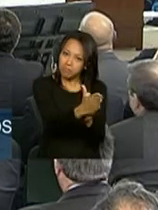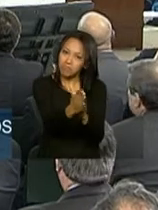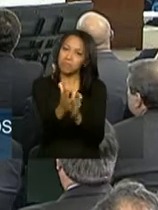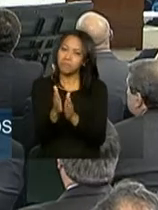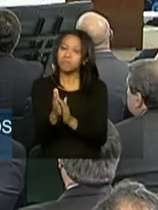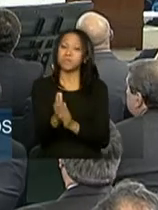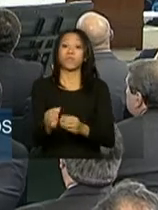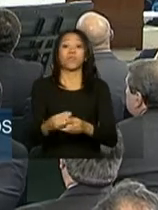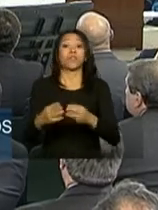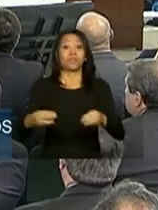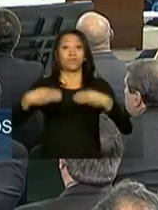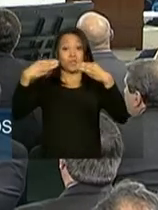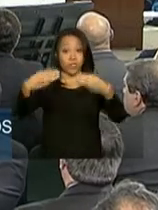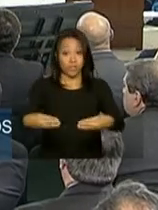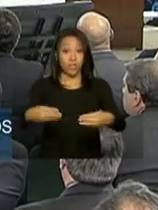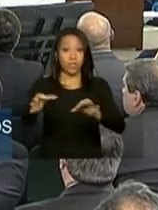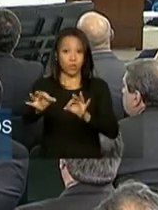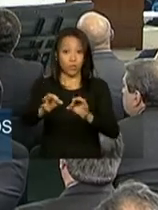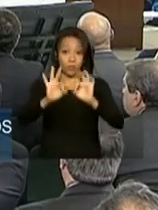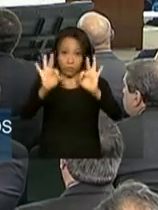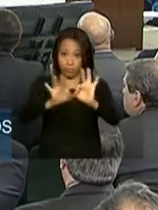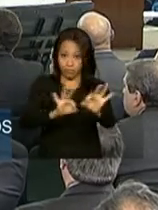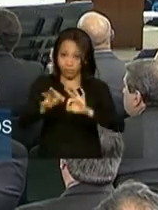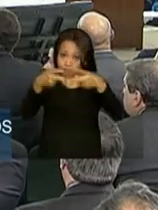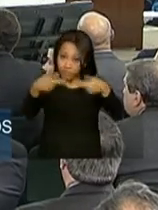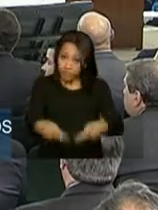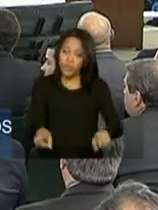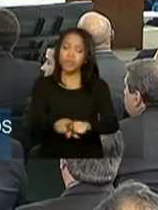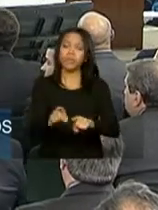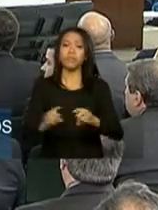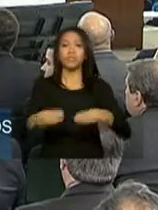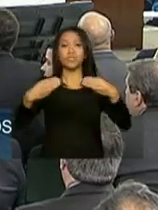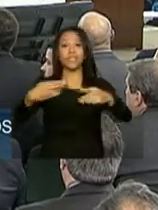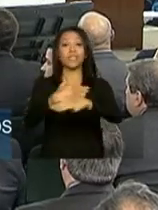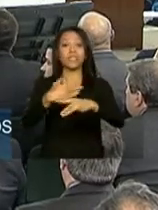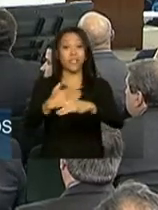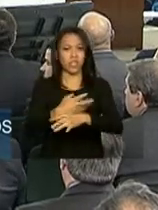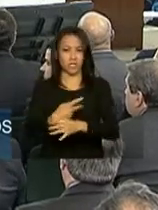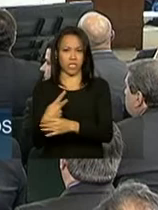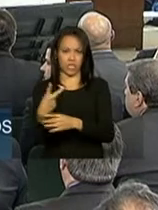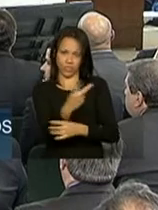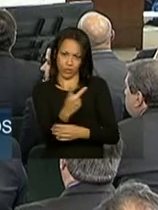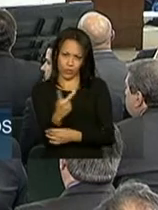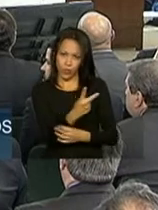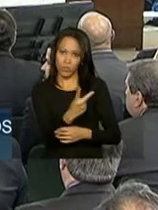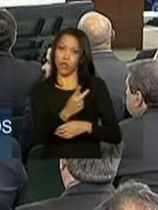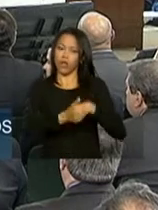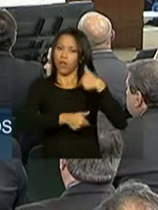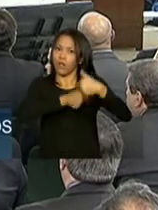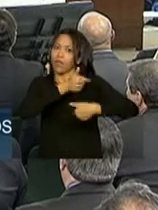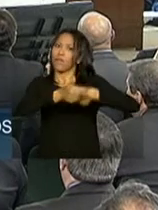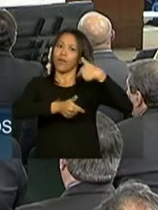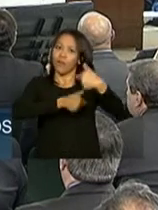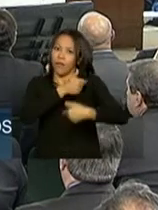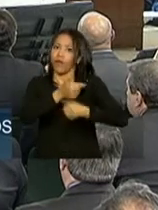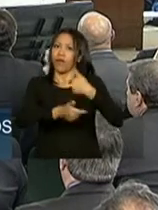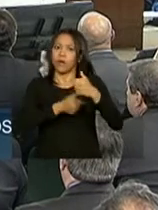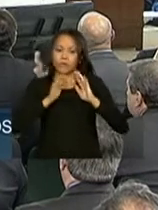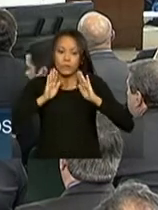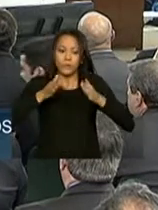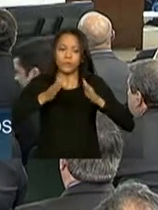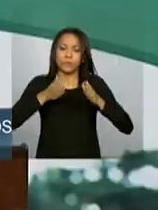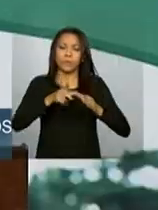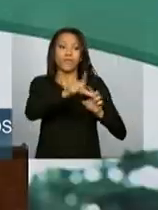e do Ministério das Cidades, que se debruçaram de forma com muita dedicação a